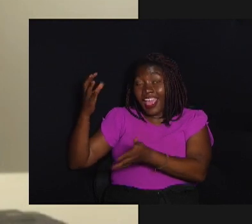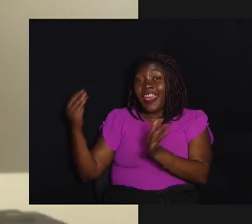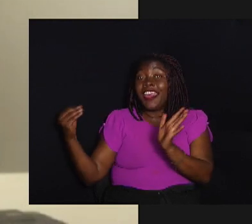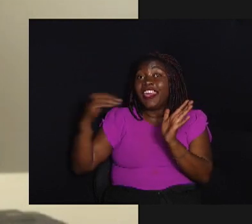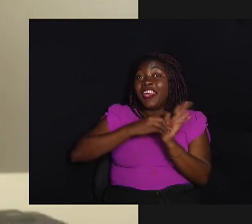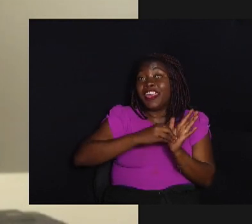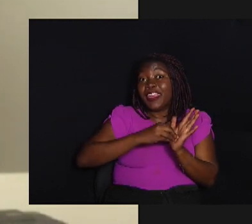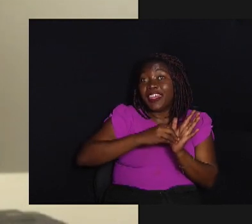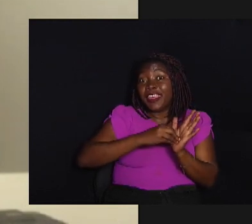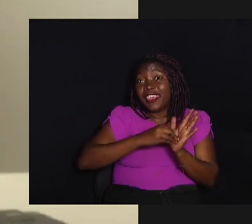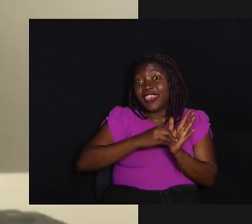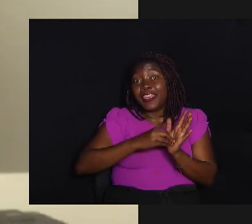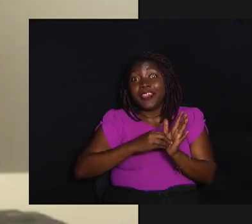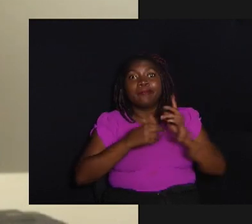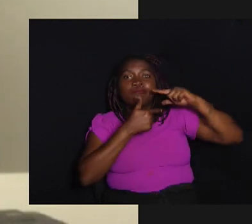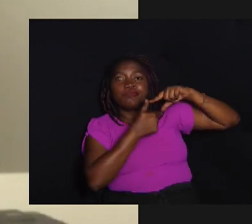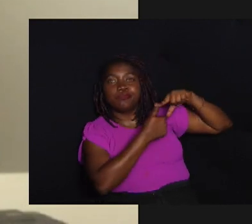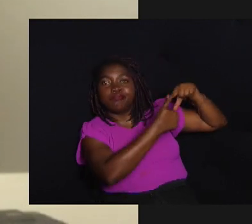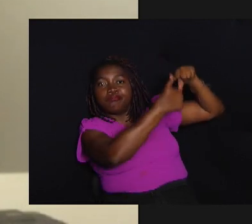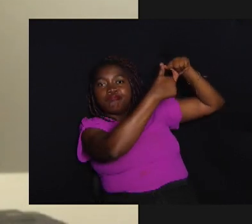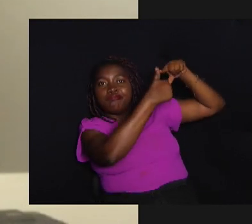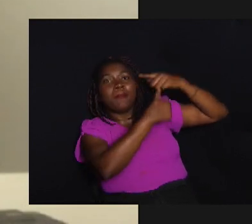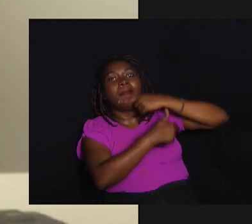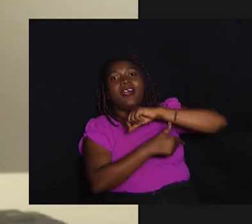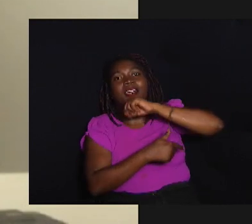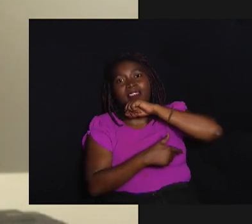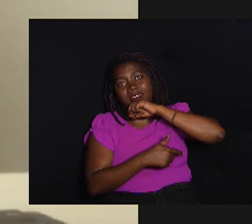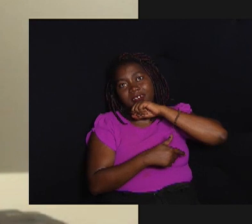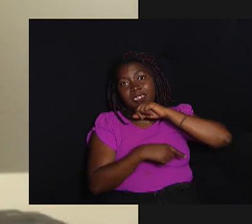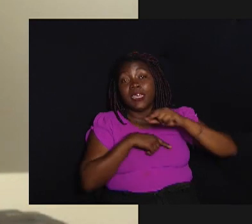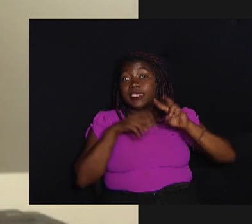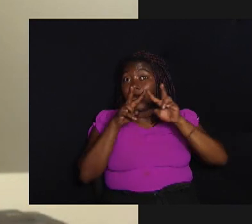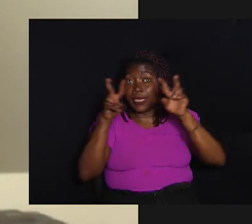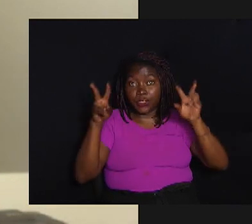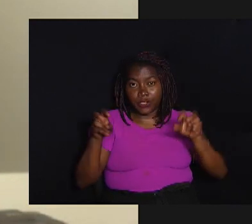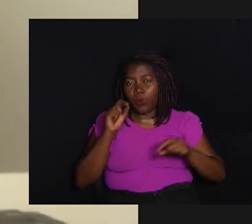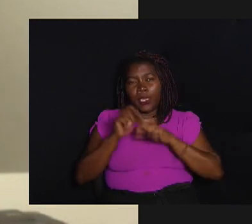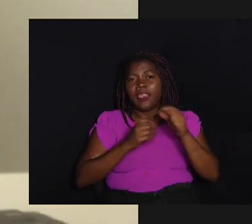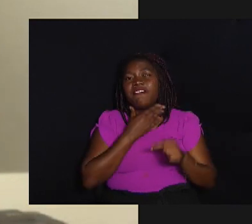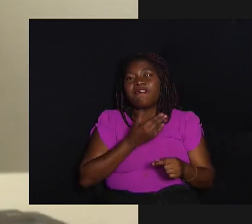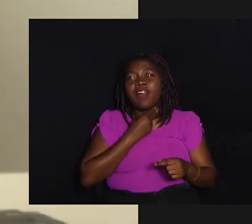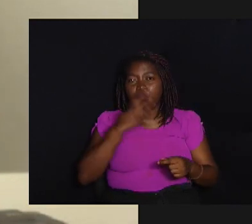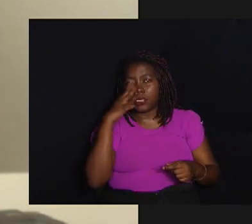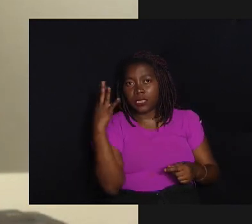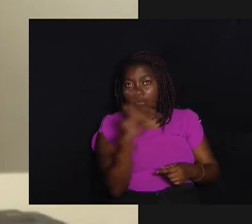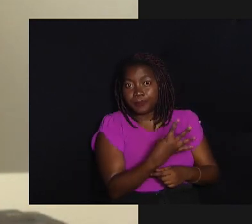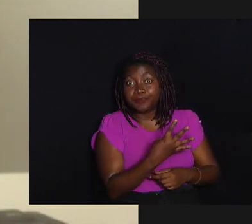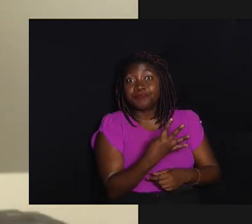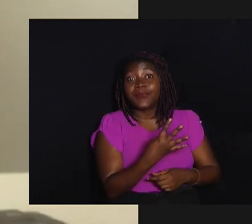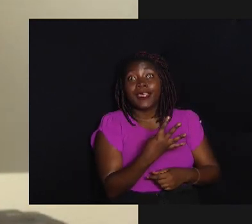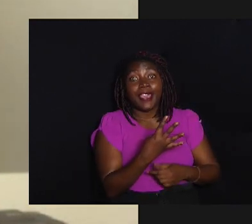como um ato de alienação parental. Porque existe uma questão, o que é uma falsa denúncia, né? A falsa denúncia é um crime que